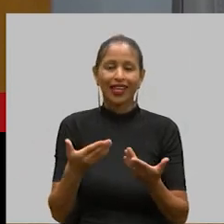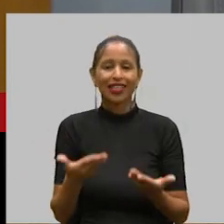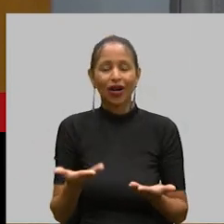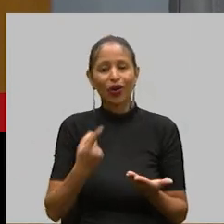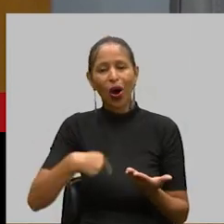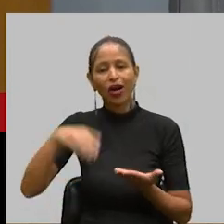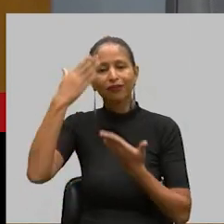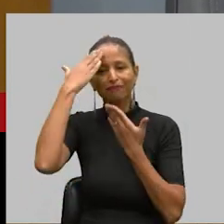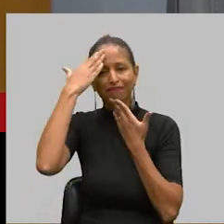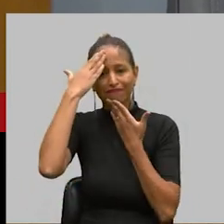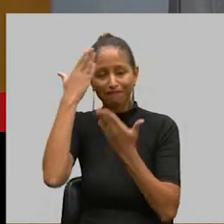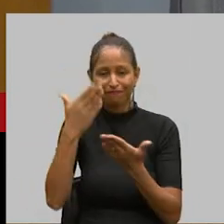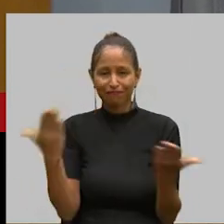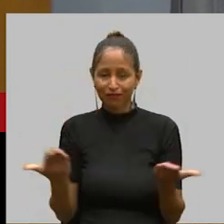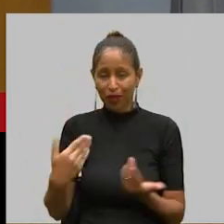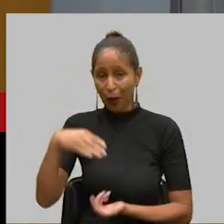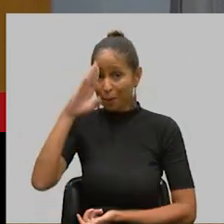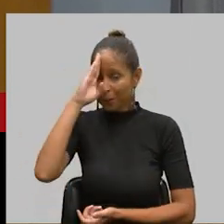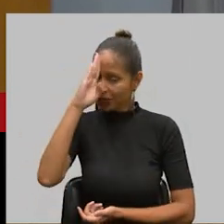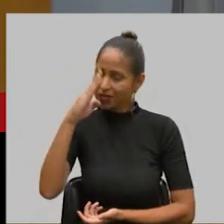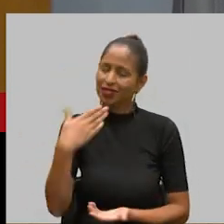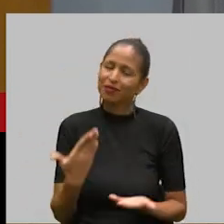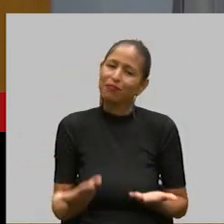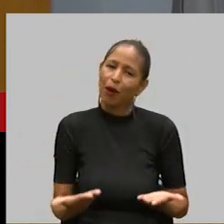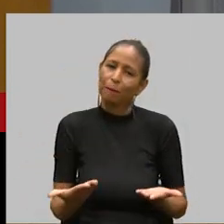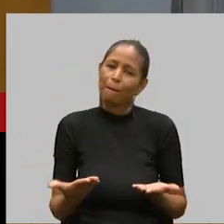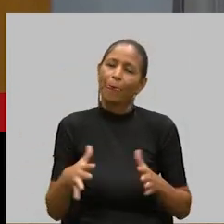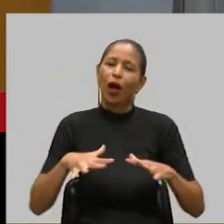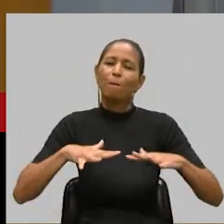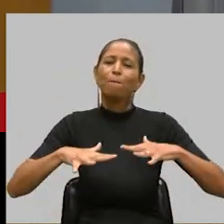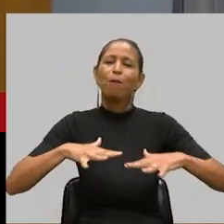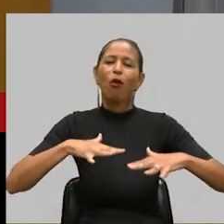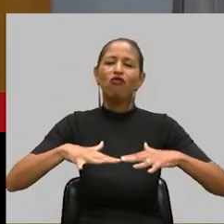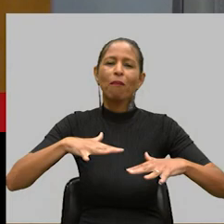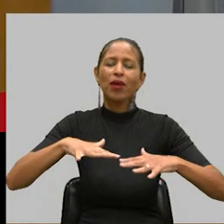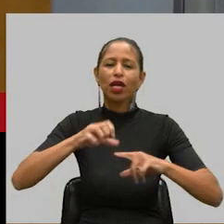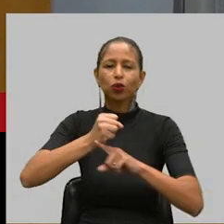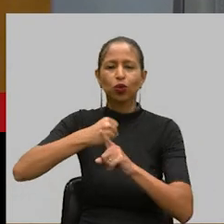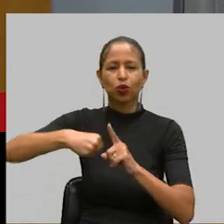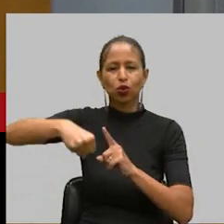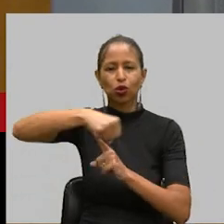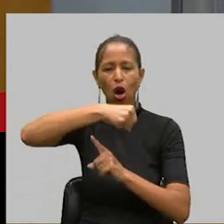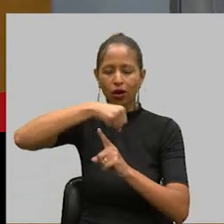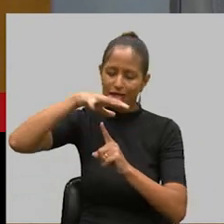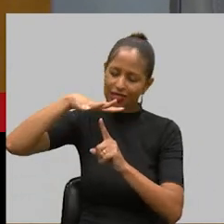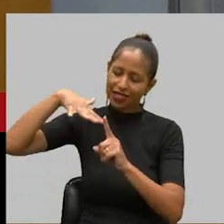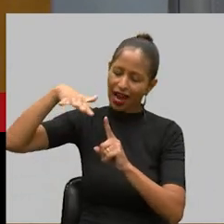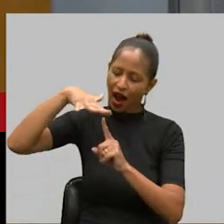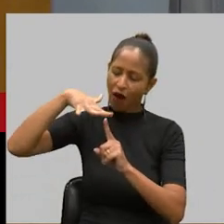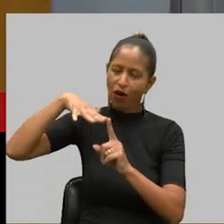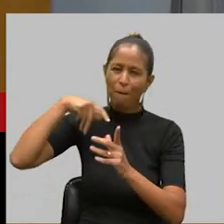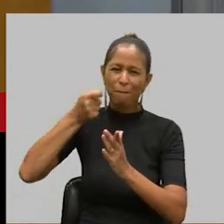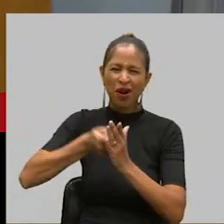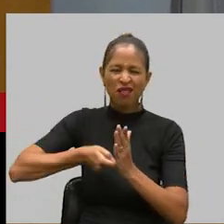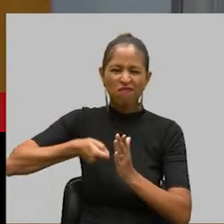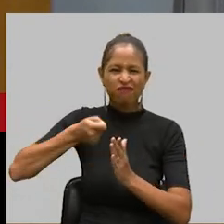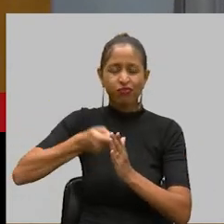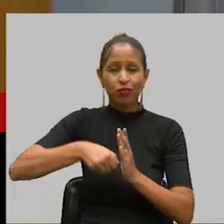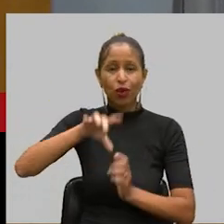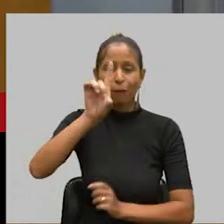agradecer hoje principalmente aos movimentos sociais que iniciaram essa luta por